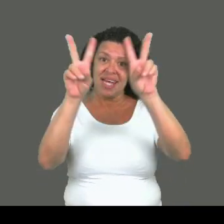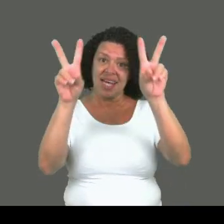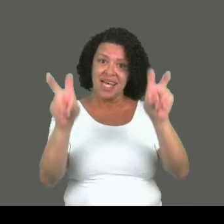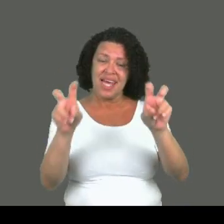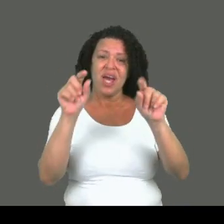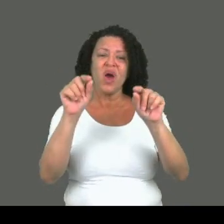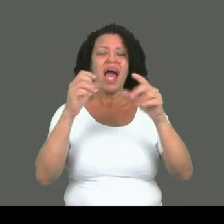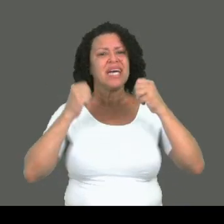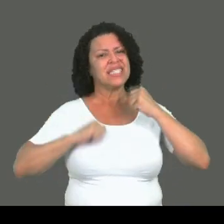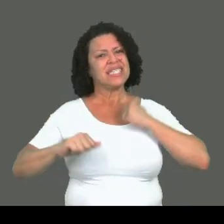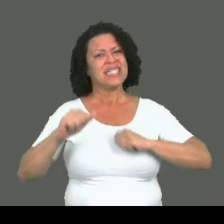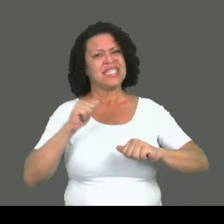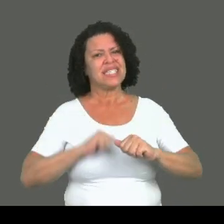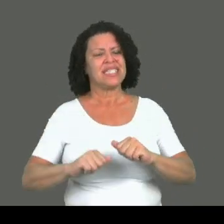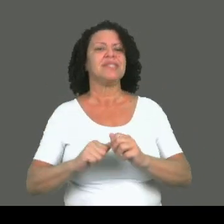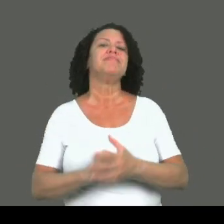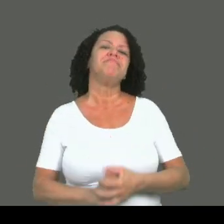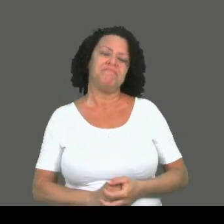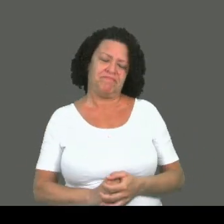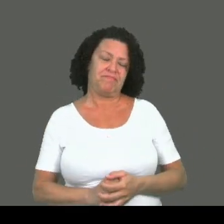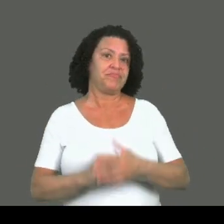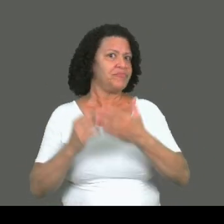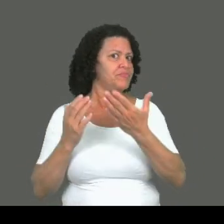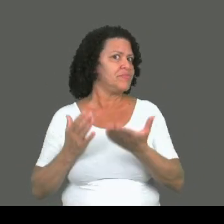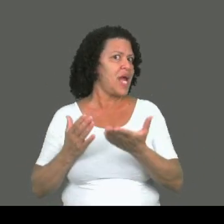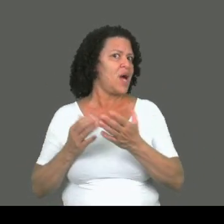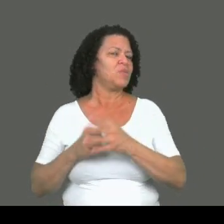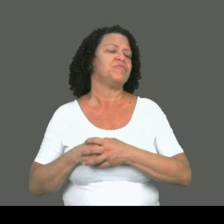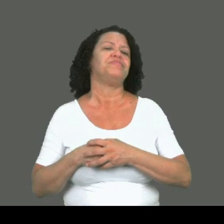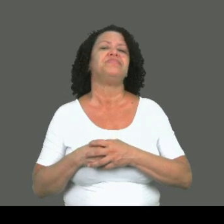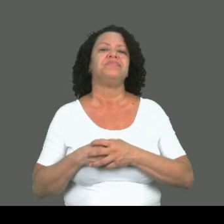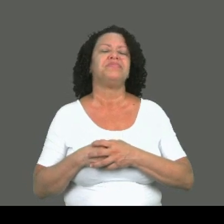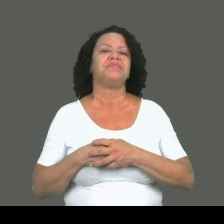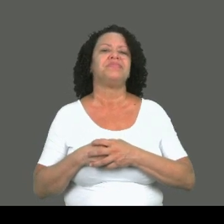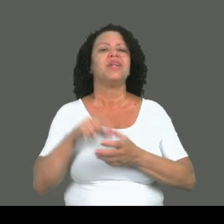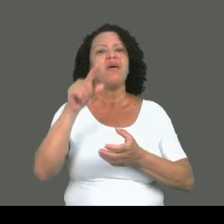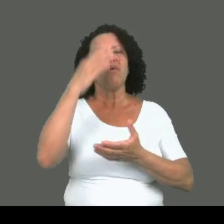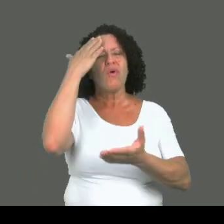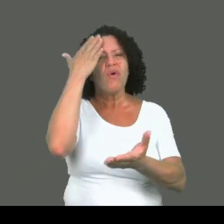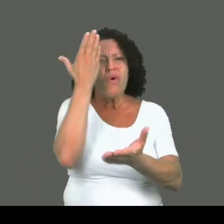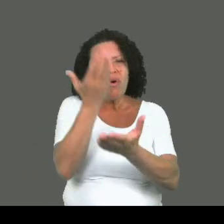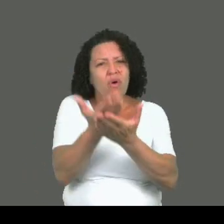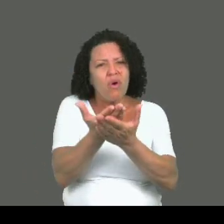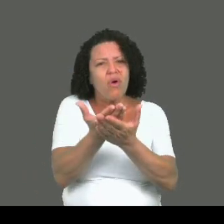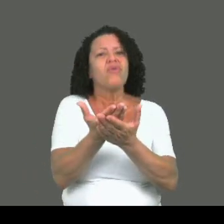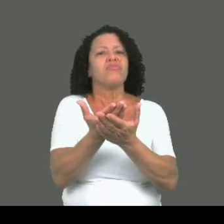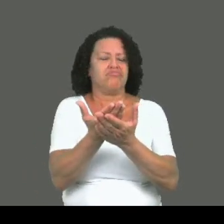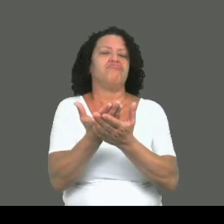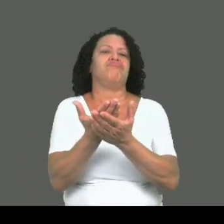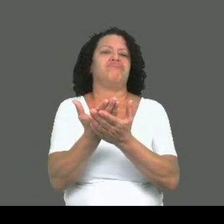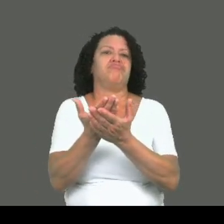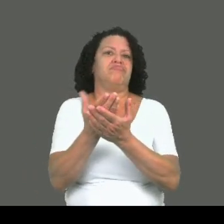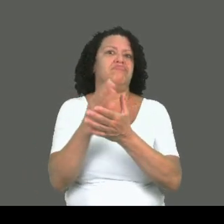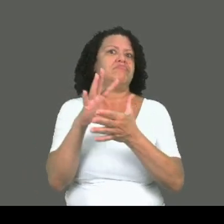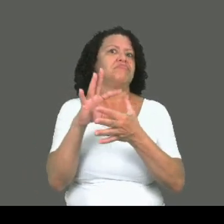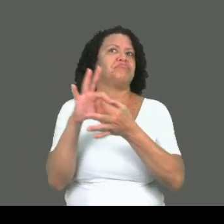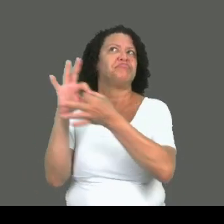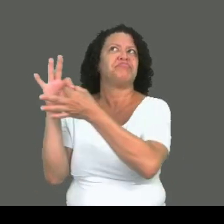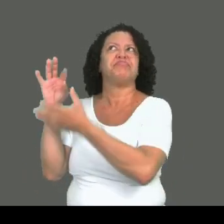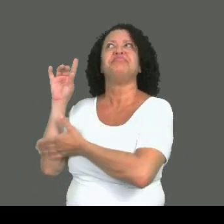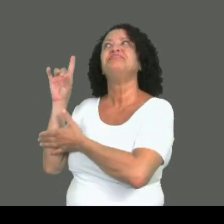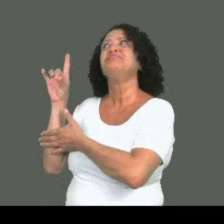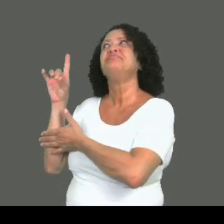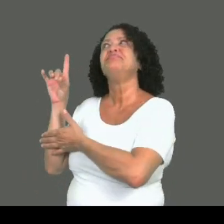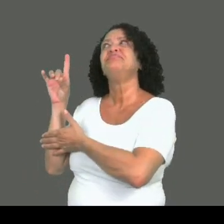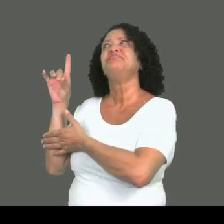a ansiedade, né? Então, partindo da confiança na providência divina e fazendo